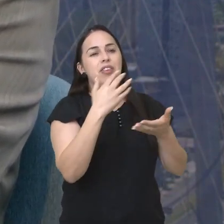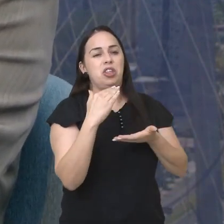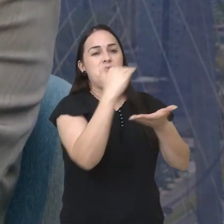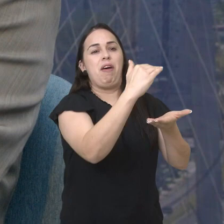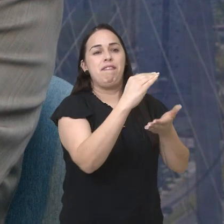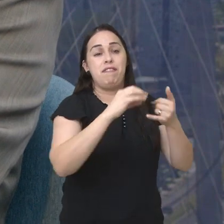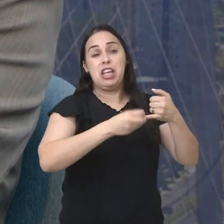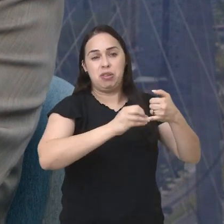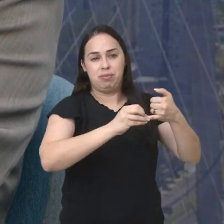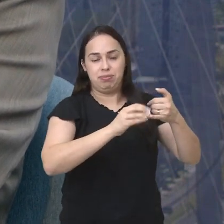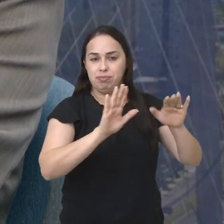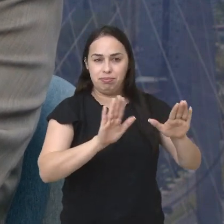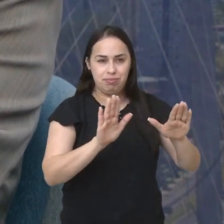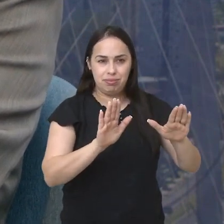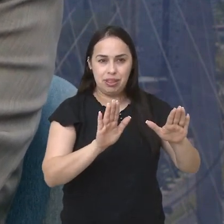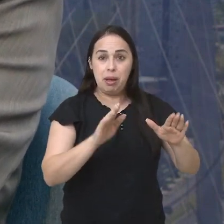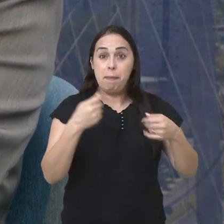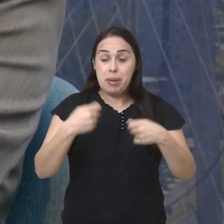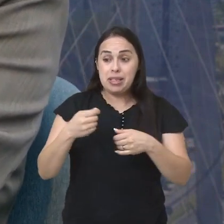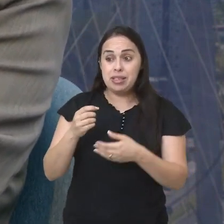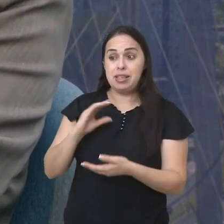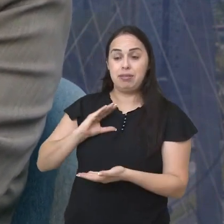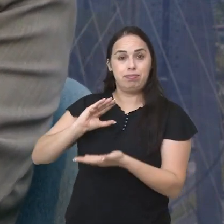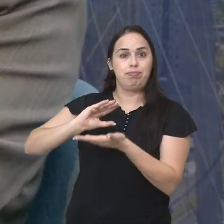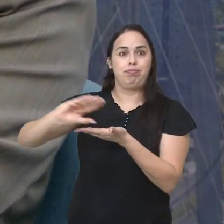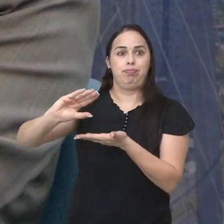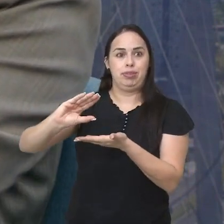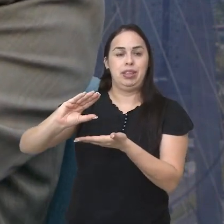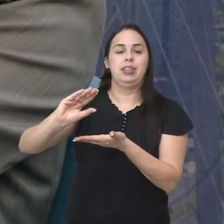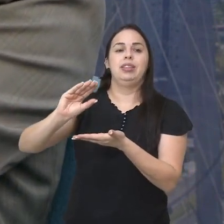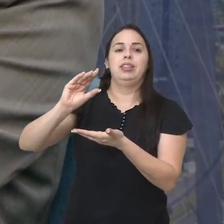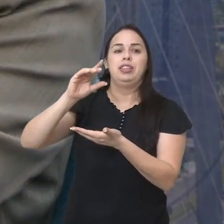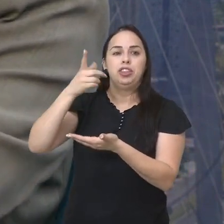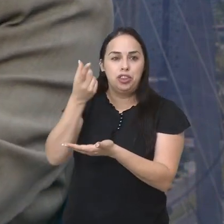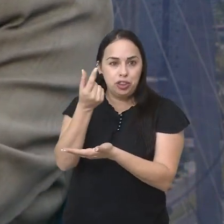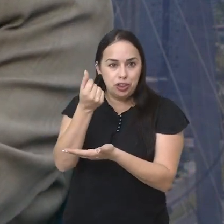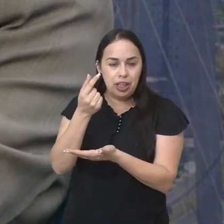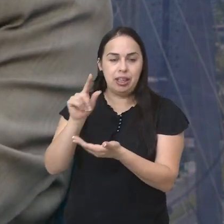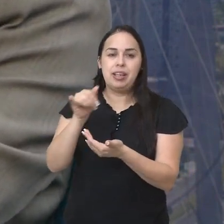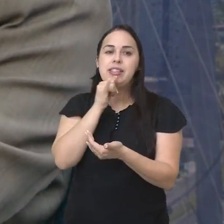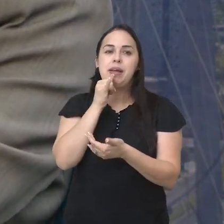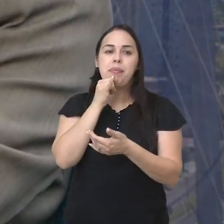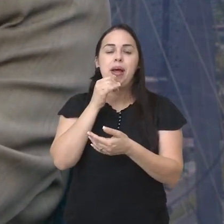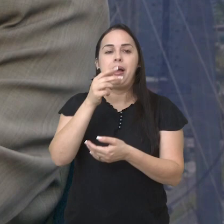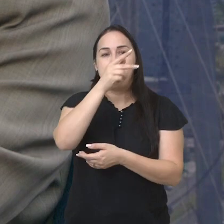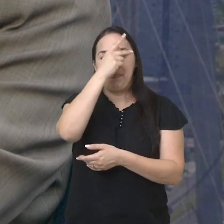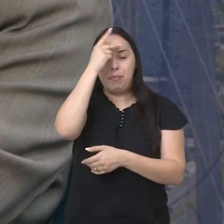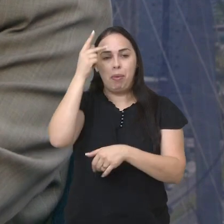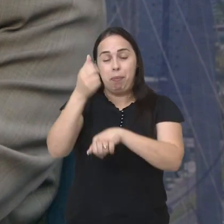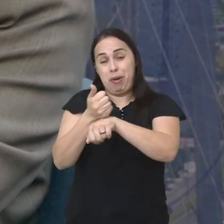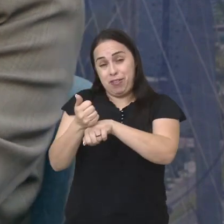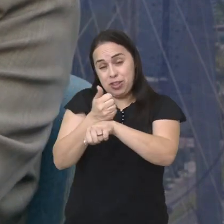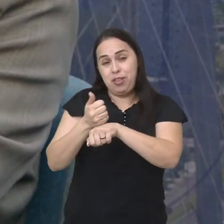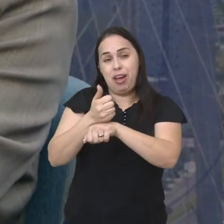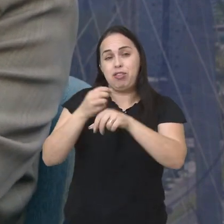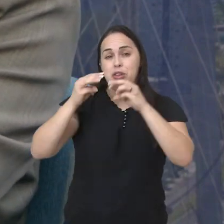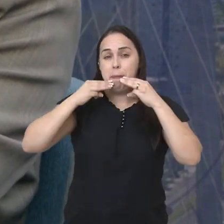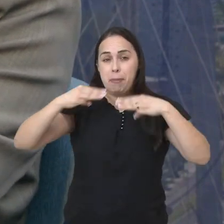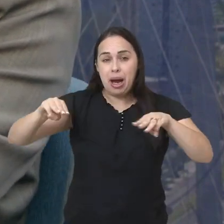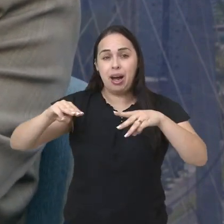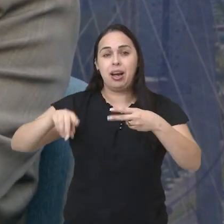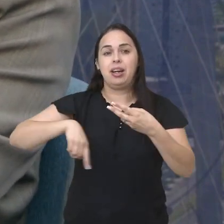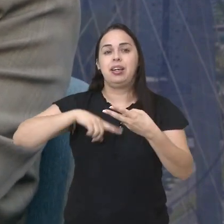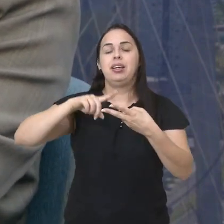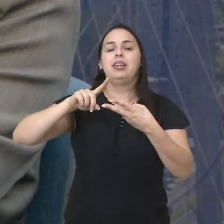engajamento e até remunerar, né, o pessoal de marketing, o pessoal de publicidade que vai conseguir fazer uma captação,